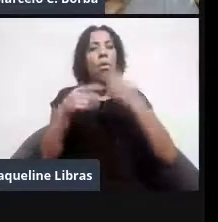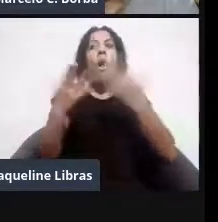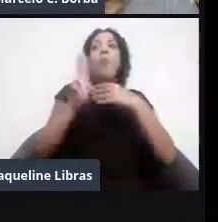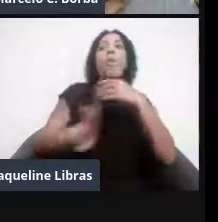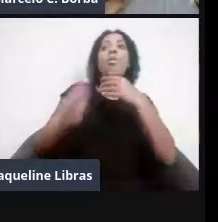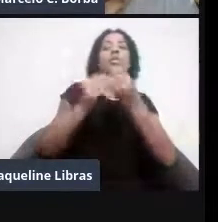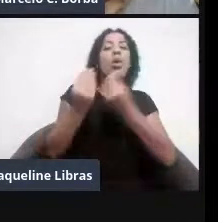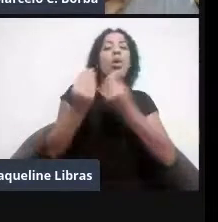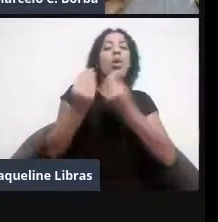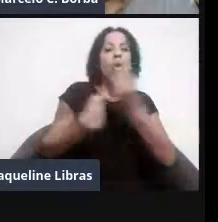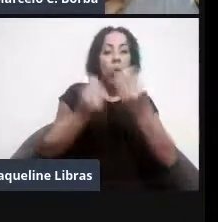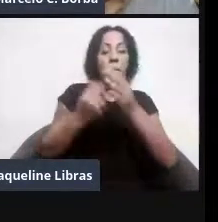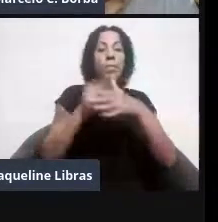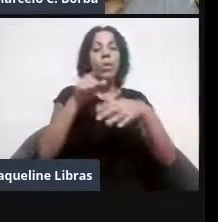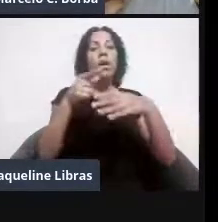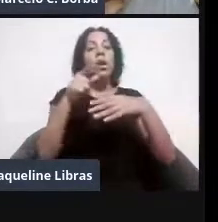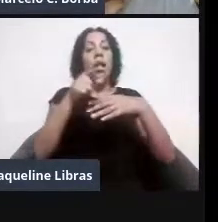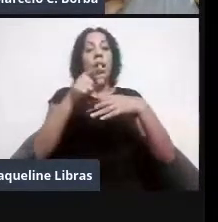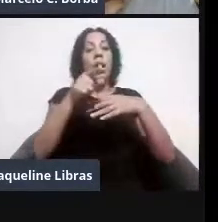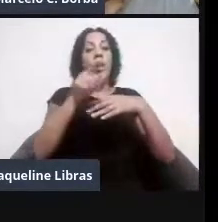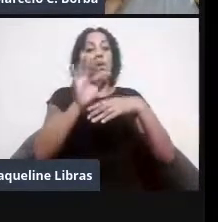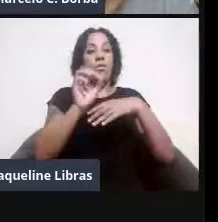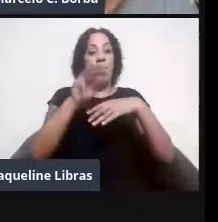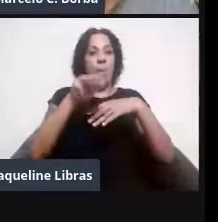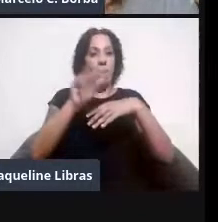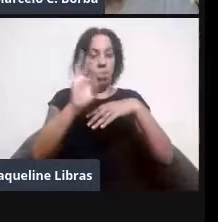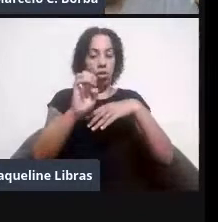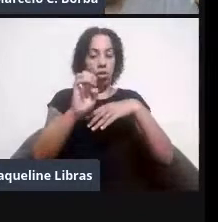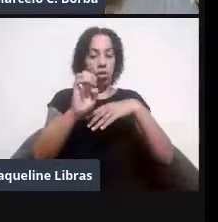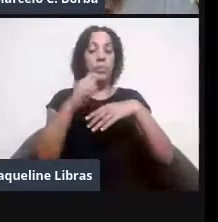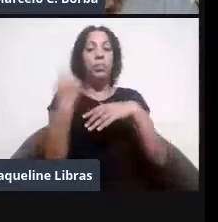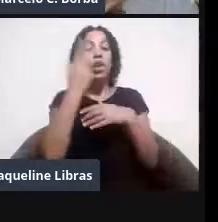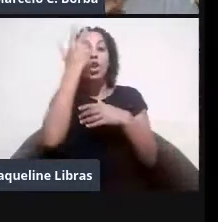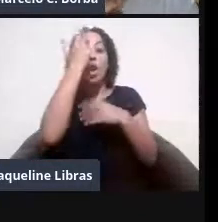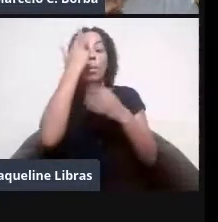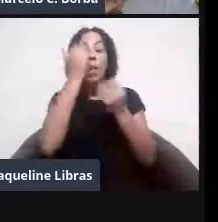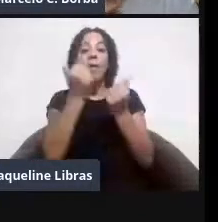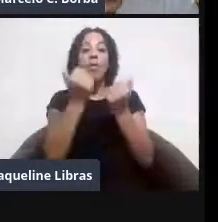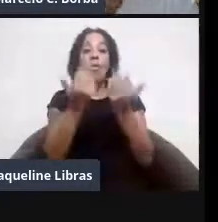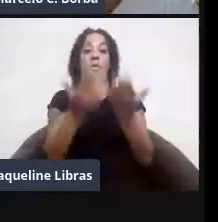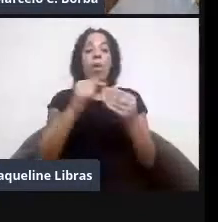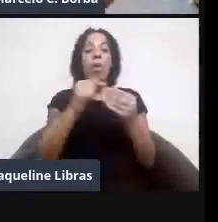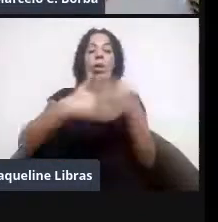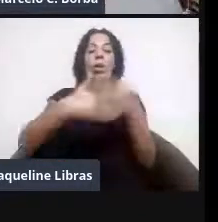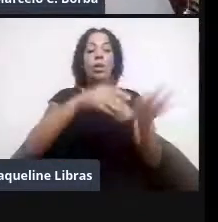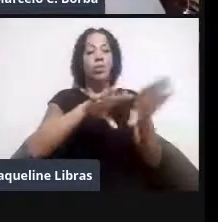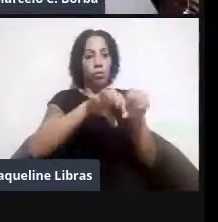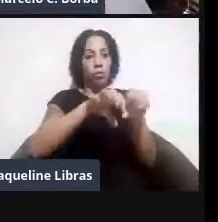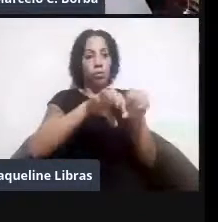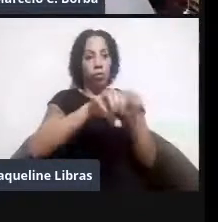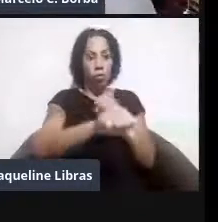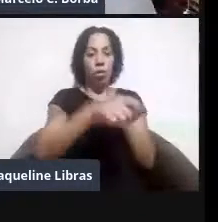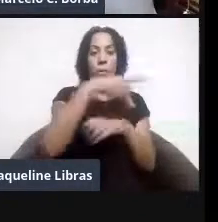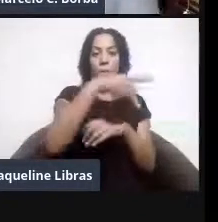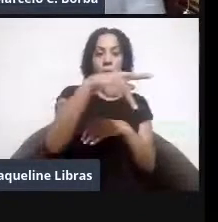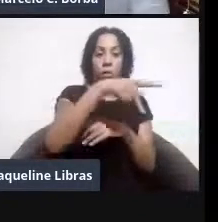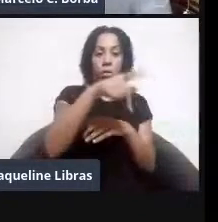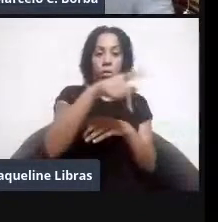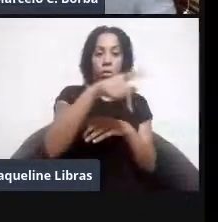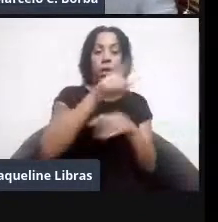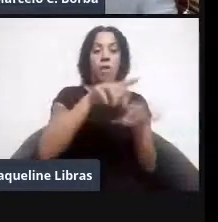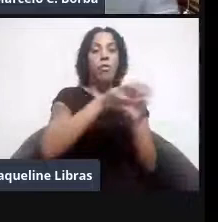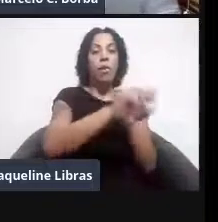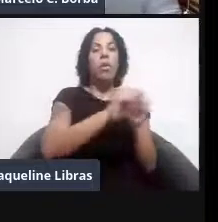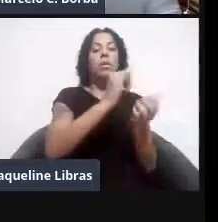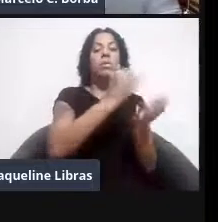feito no Format. Então, normalmente, nós oferecemos processos formativos, seja para professores de formação